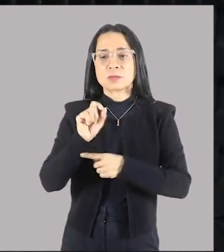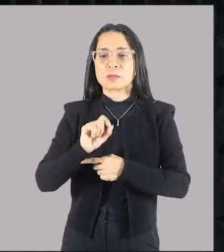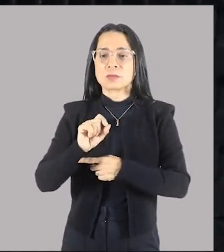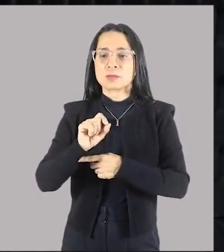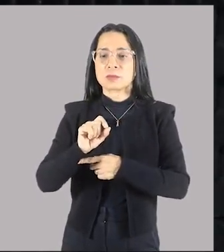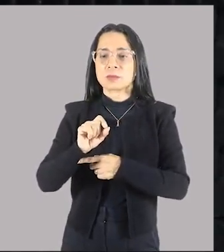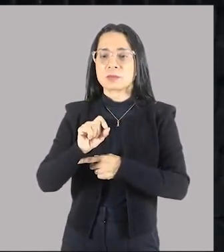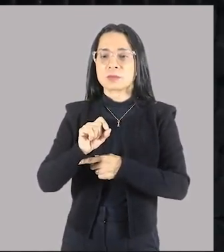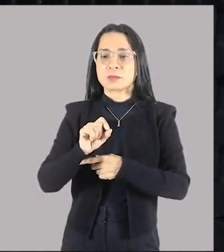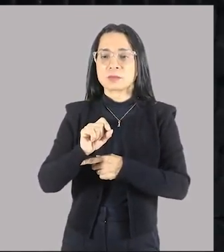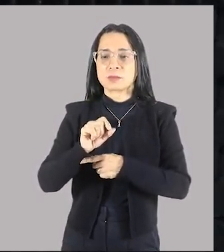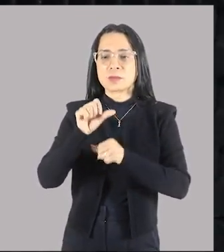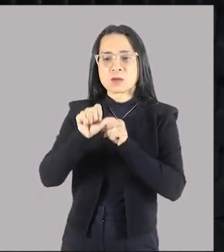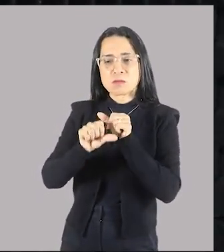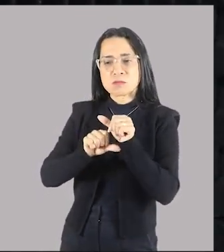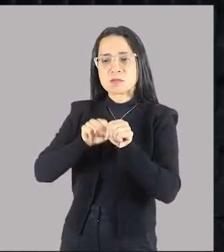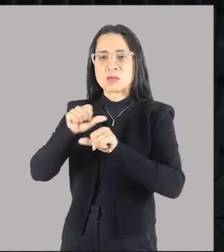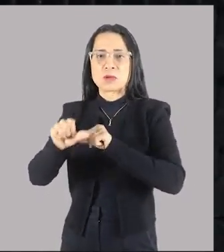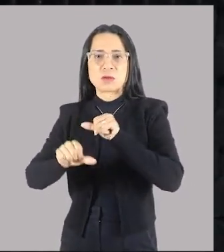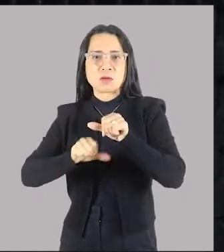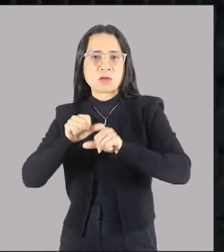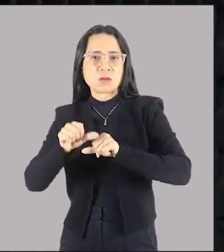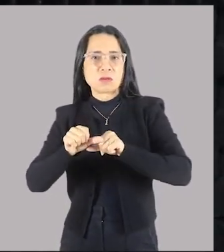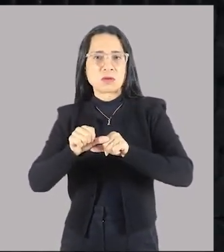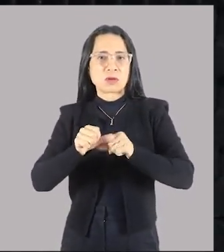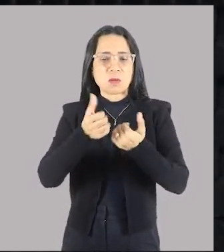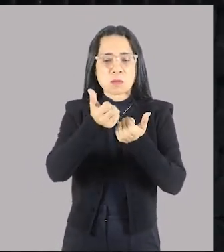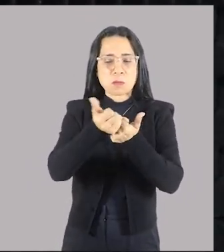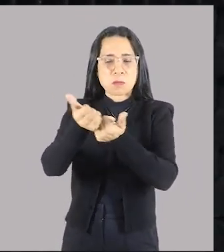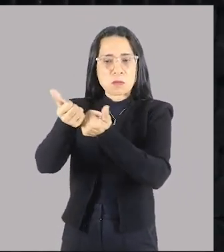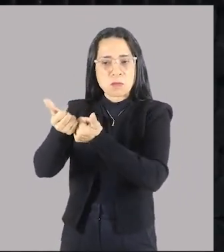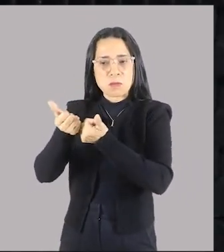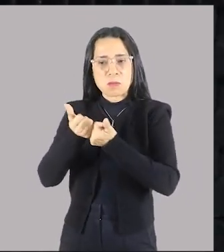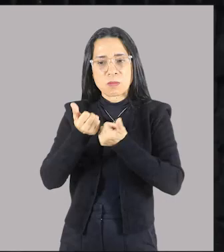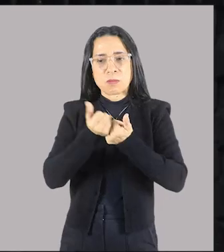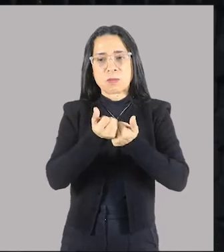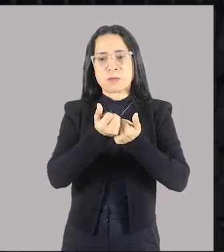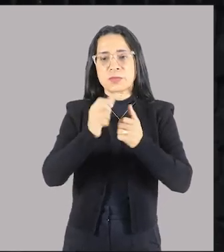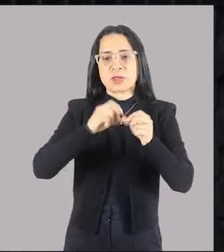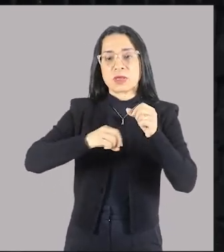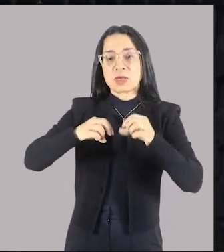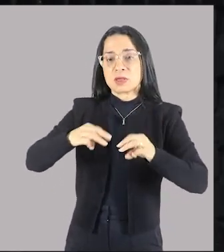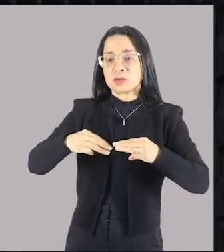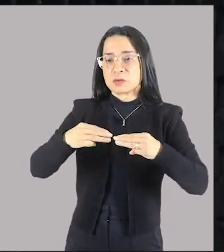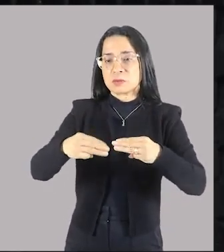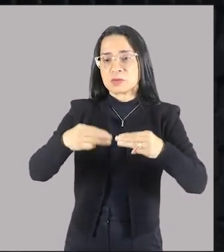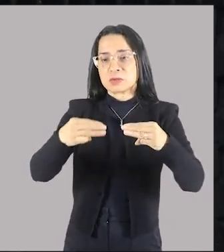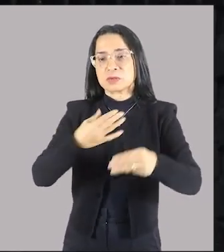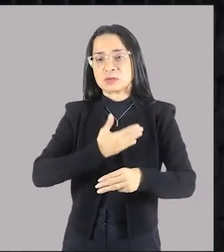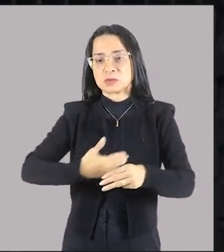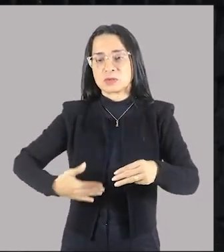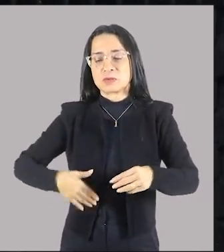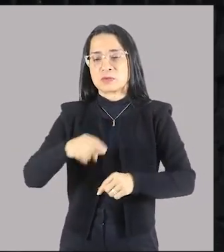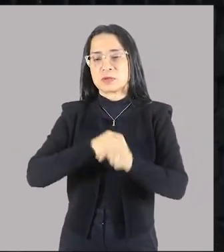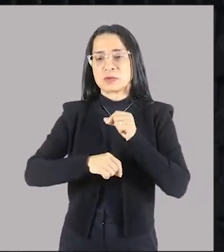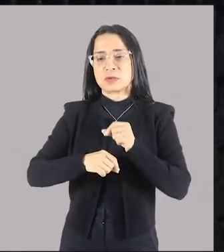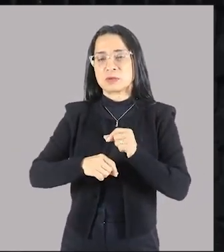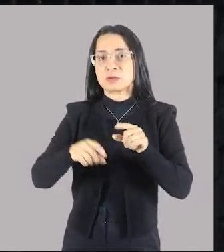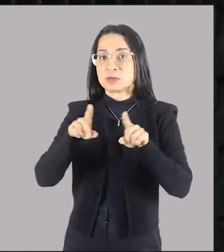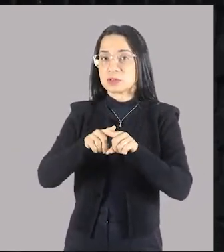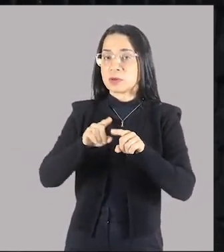vários ministros de governo, vários ministros de Estado. Houve também denúncias de corrupção, não que atinge a